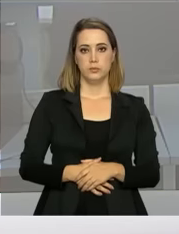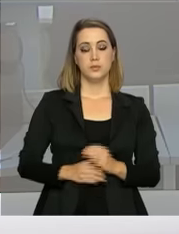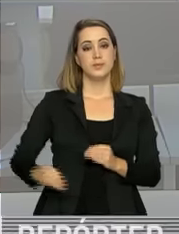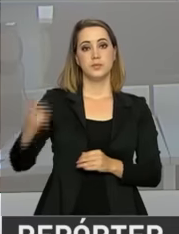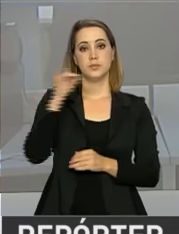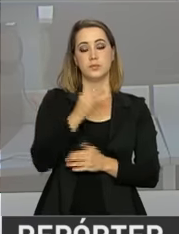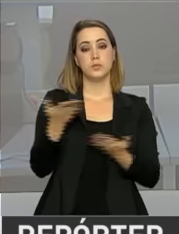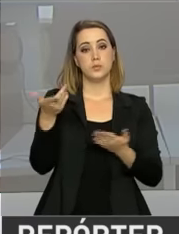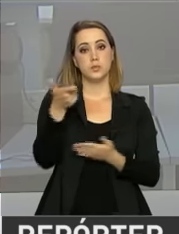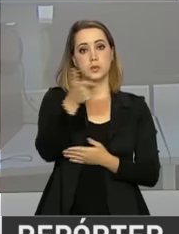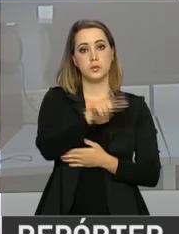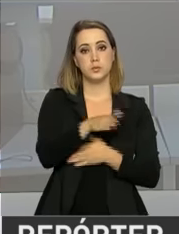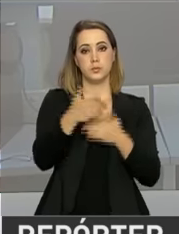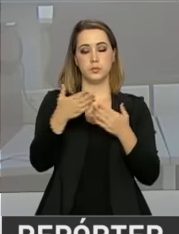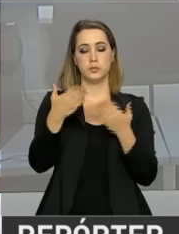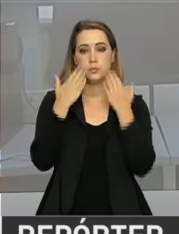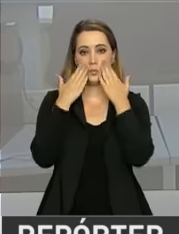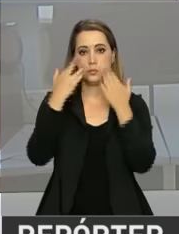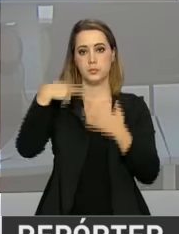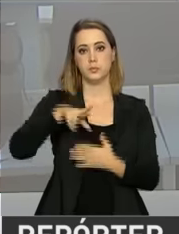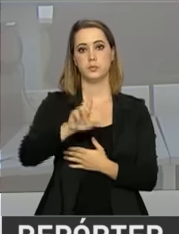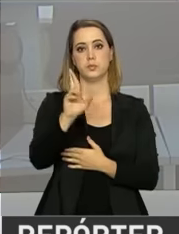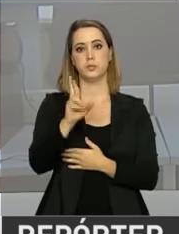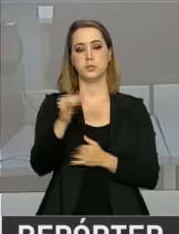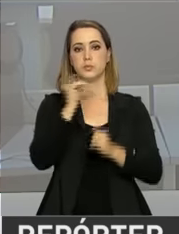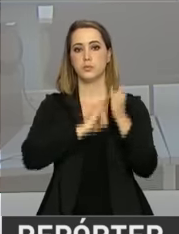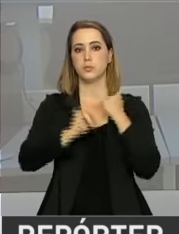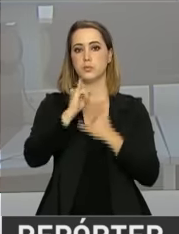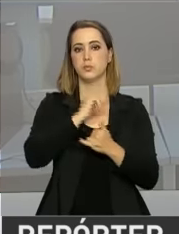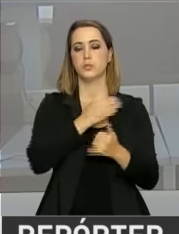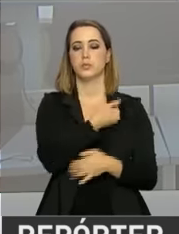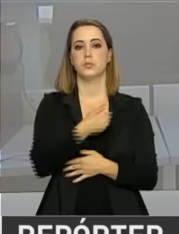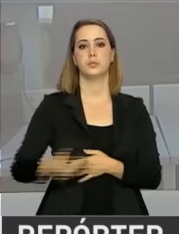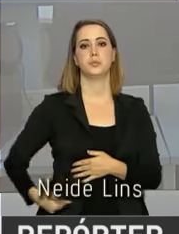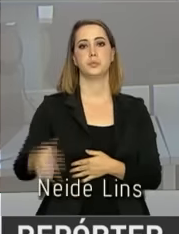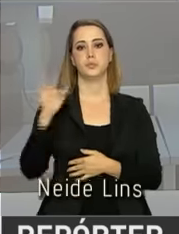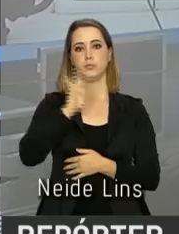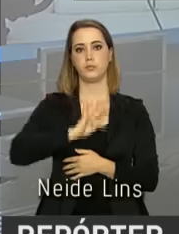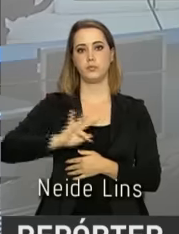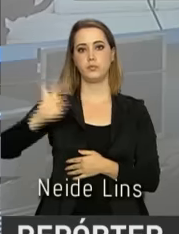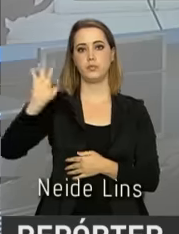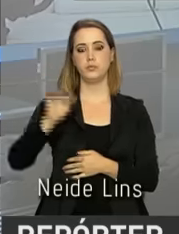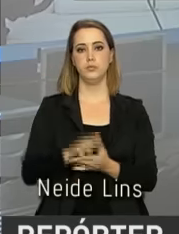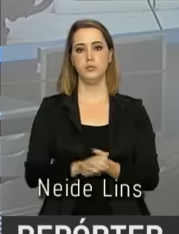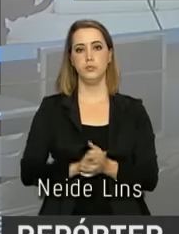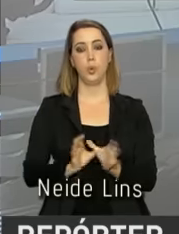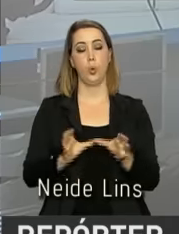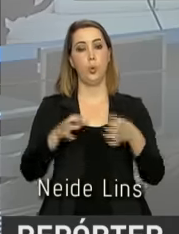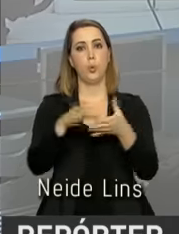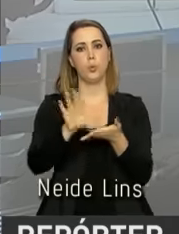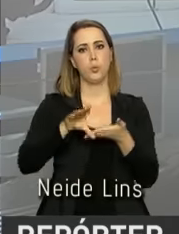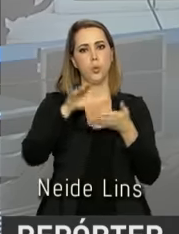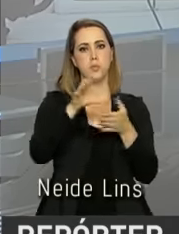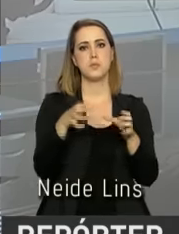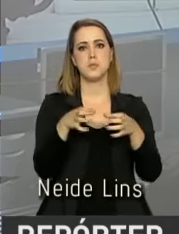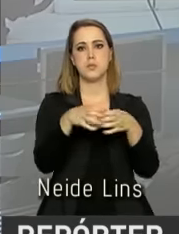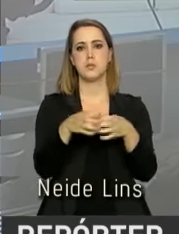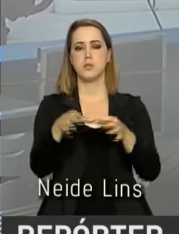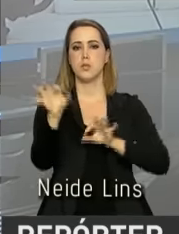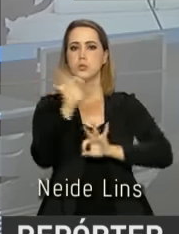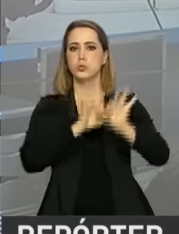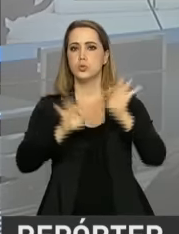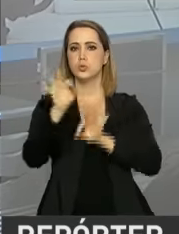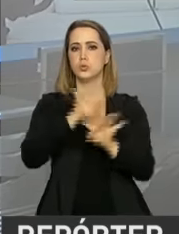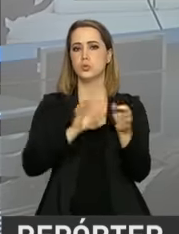Olá no ar mais uma edição do repórter NBR com as notícias do governo federal a comissão mista de planos orçamentos